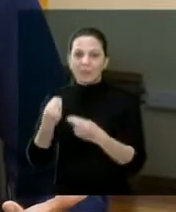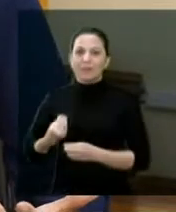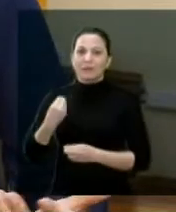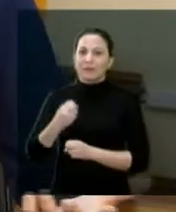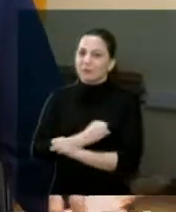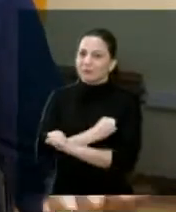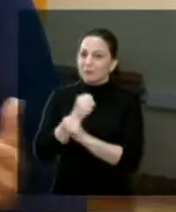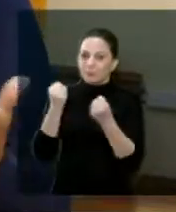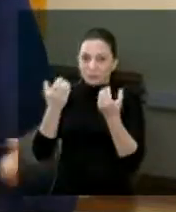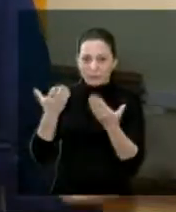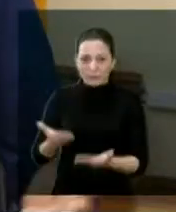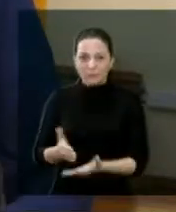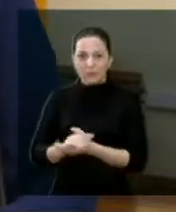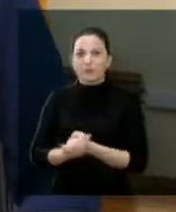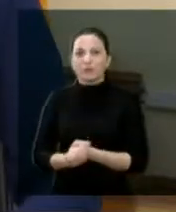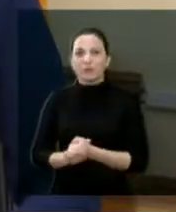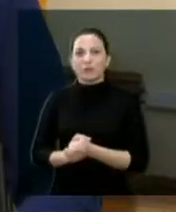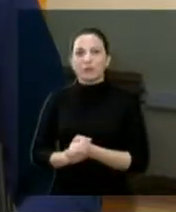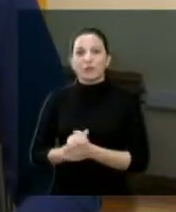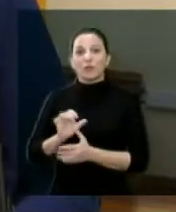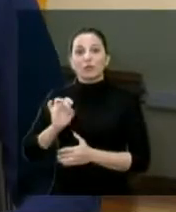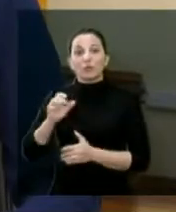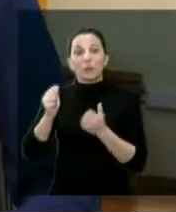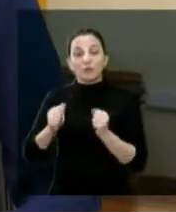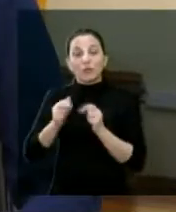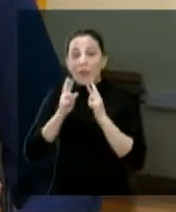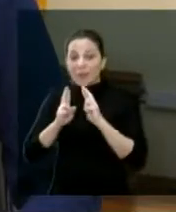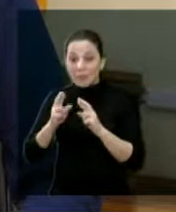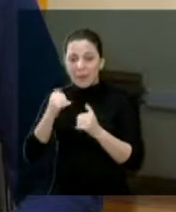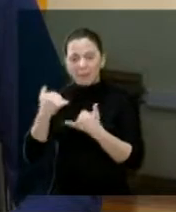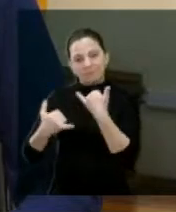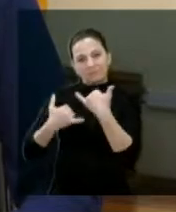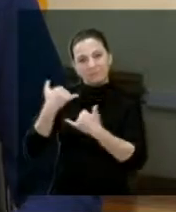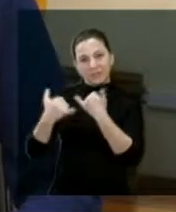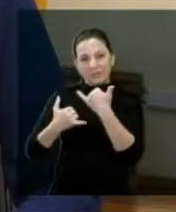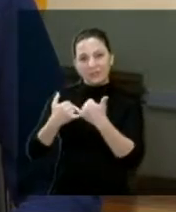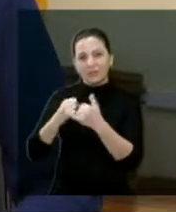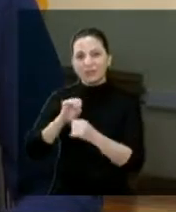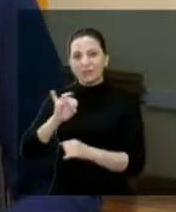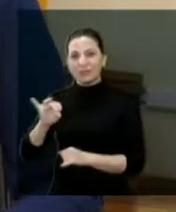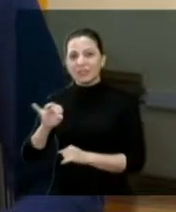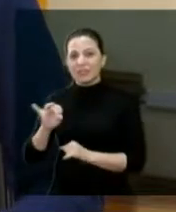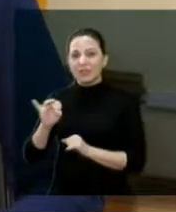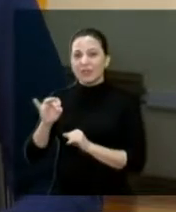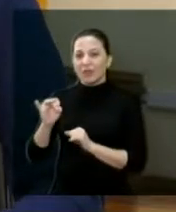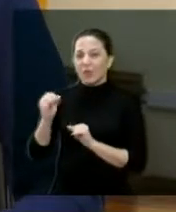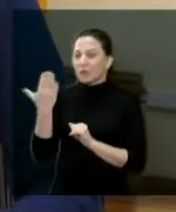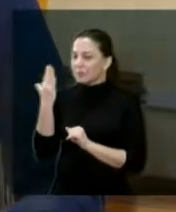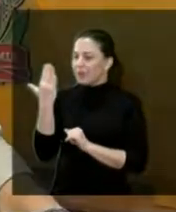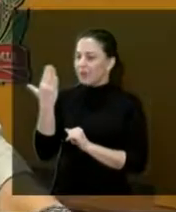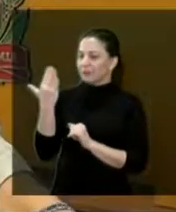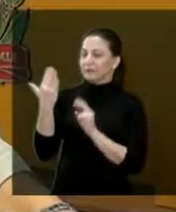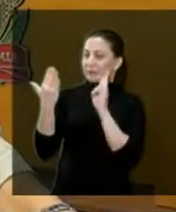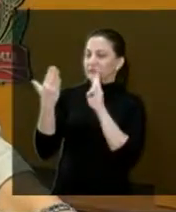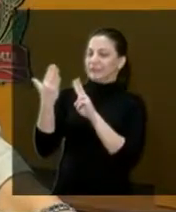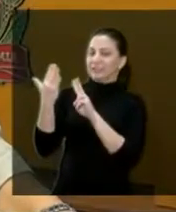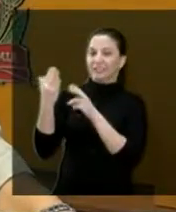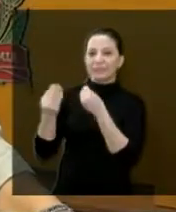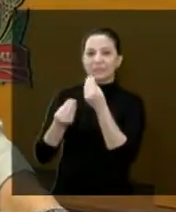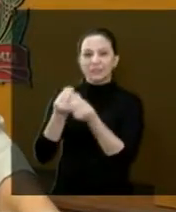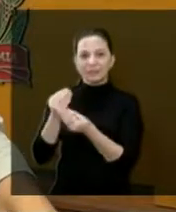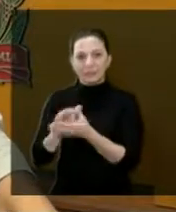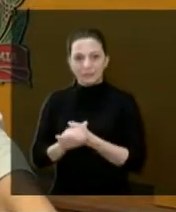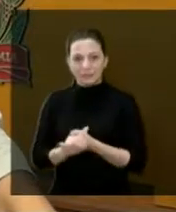posso reclamar, eu falo isso brincando, eu só posso reclamar de alguma coisa o dia que eu me vejo no espelho. Aí não tem jeito, mágica não dá para